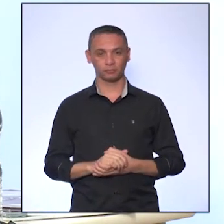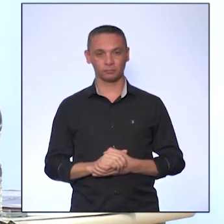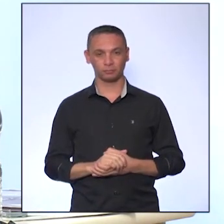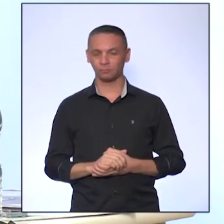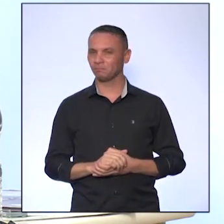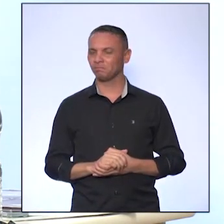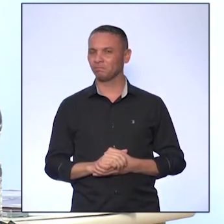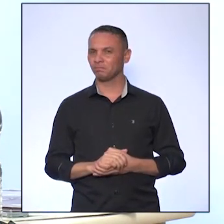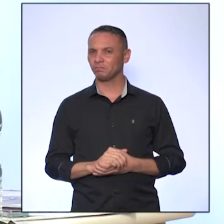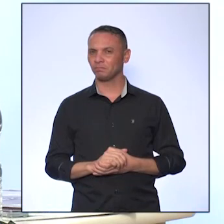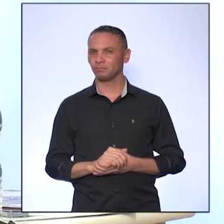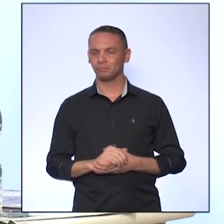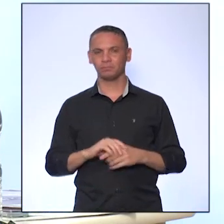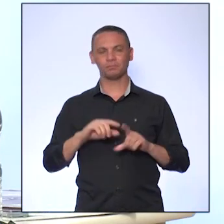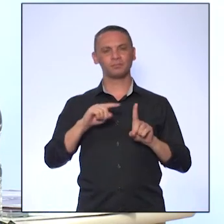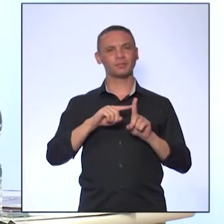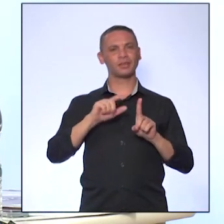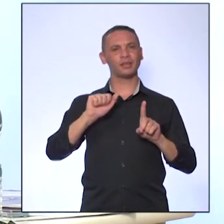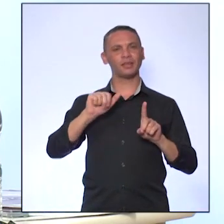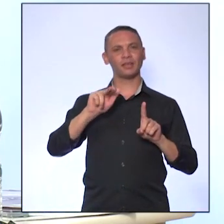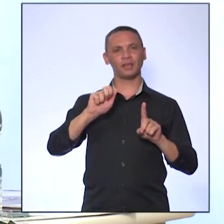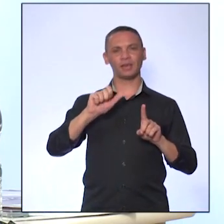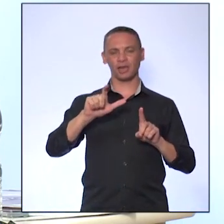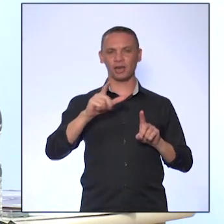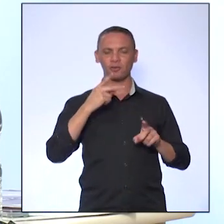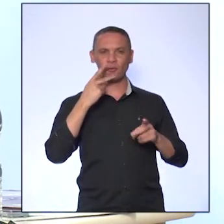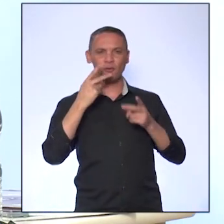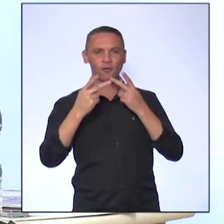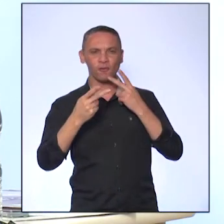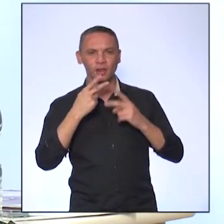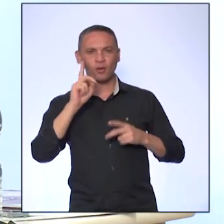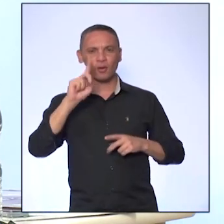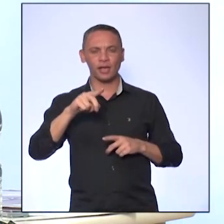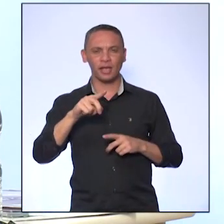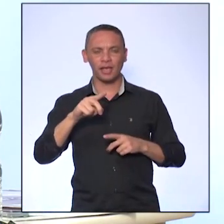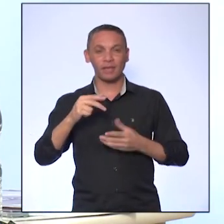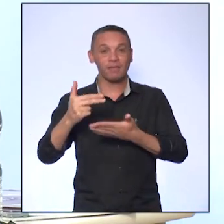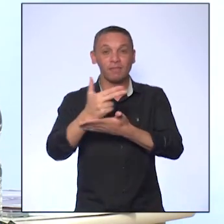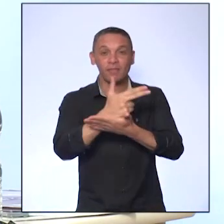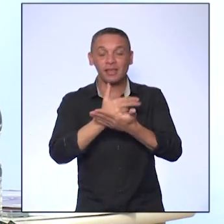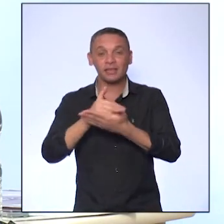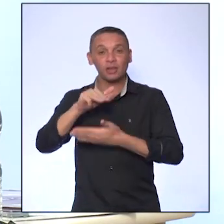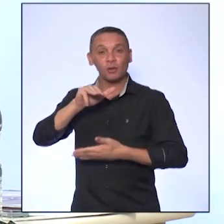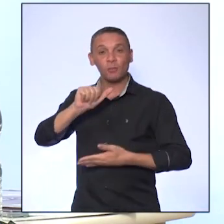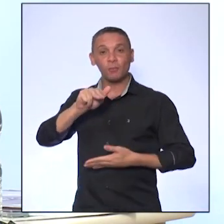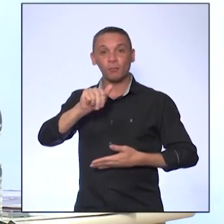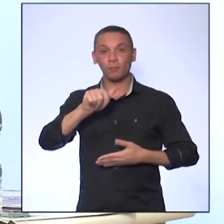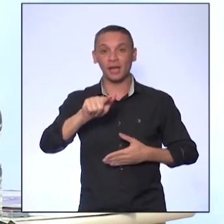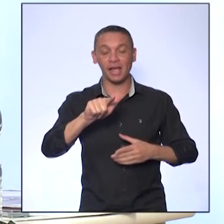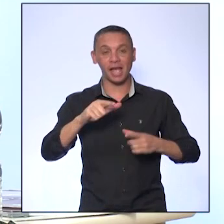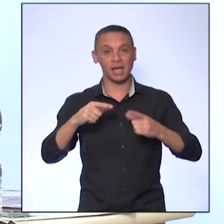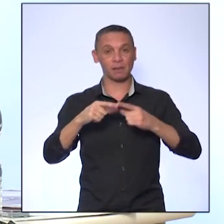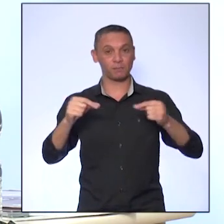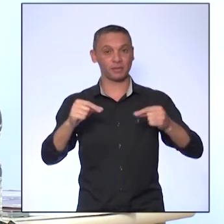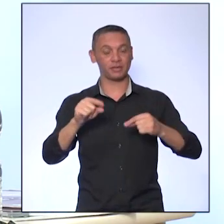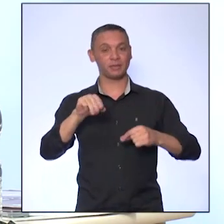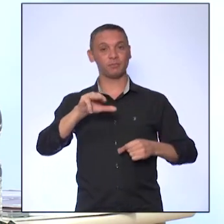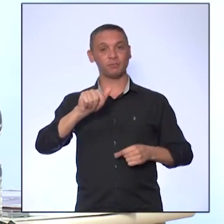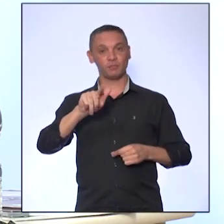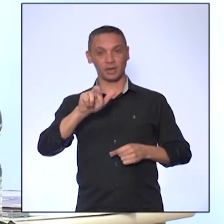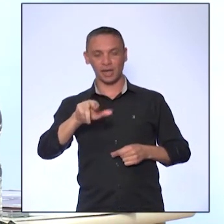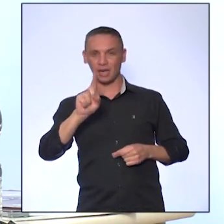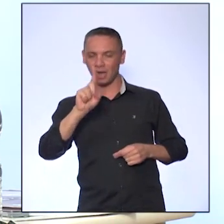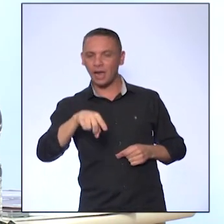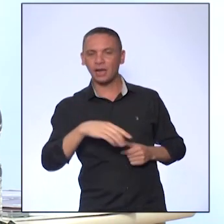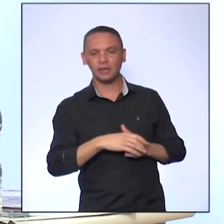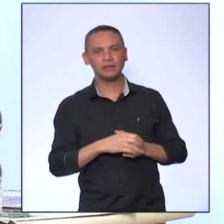Eu não lembro, eu acho que é a Angel, não é? Ela disse que é um mangá, muito bem. Maria. Maria, I'm É isso. sorry, ela disse que é